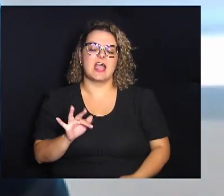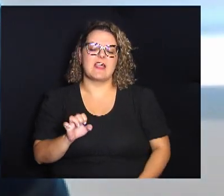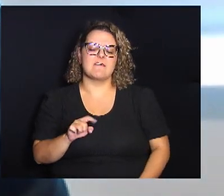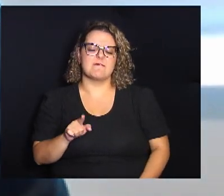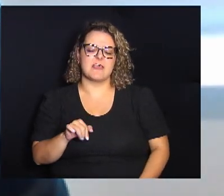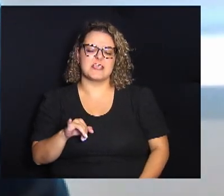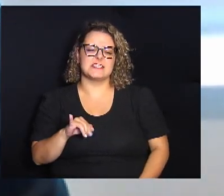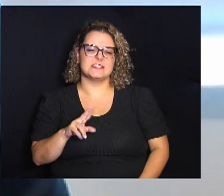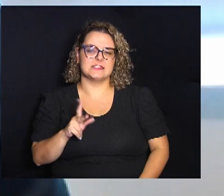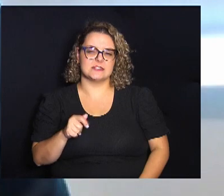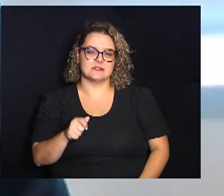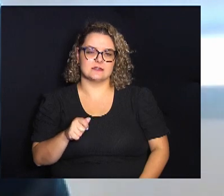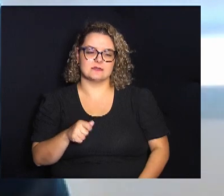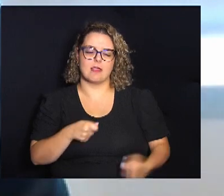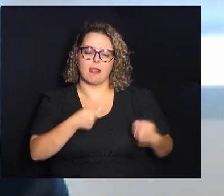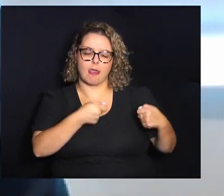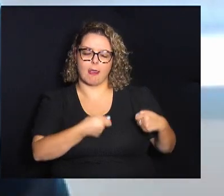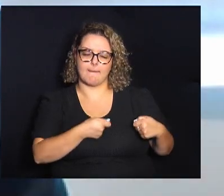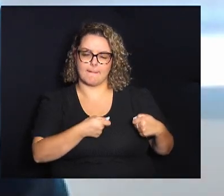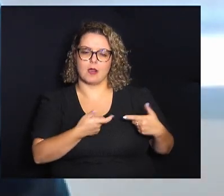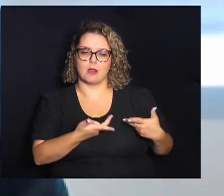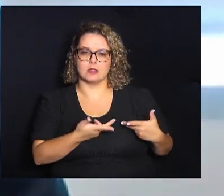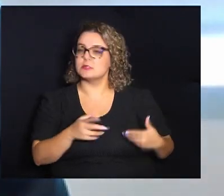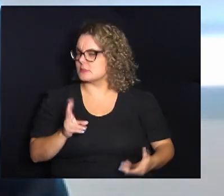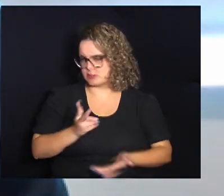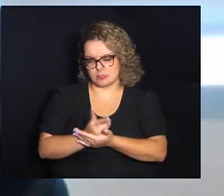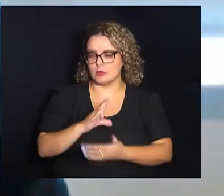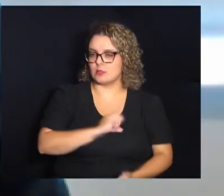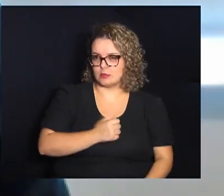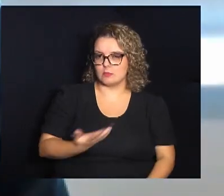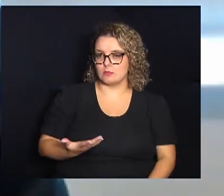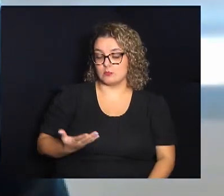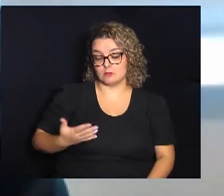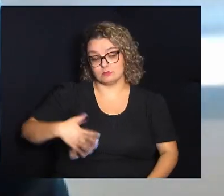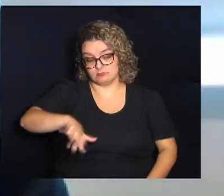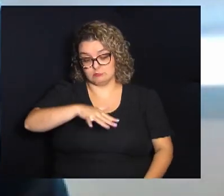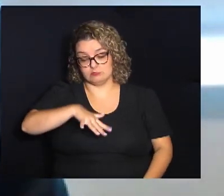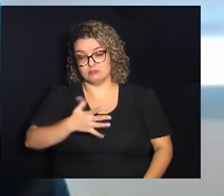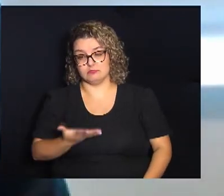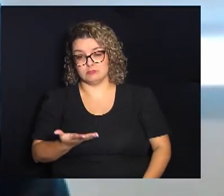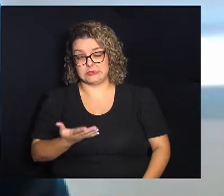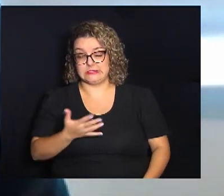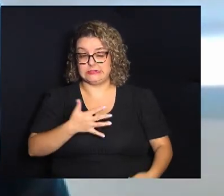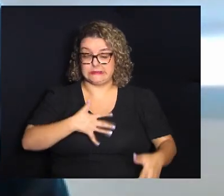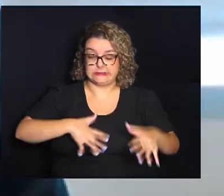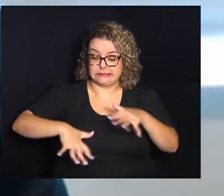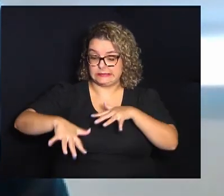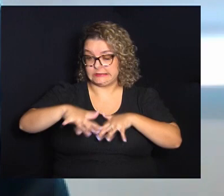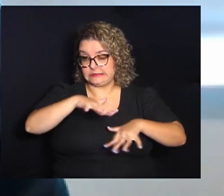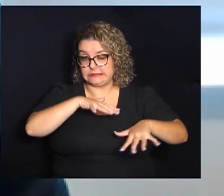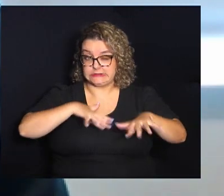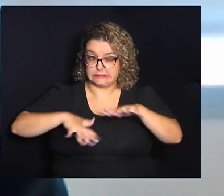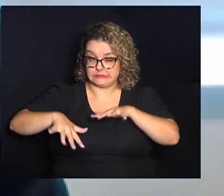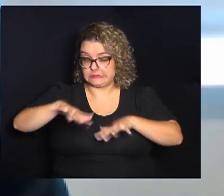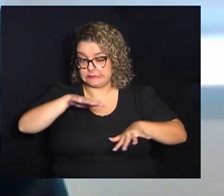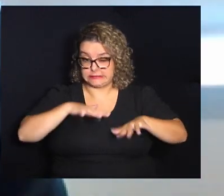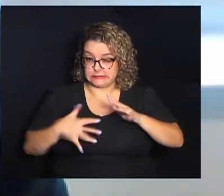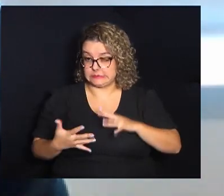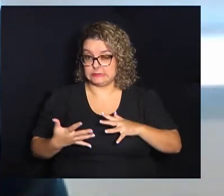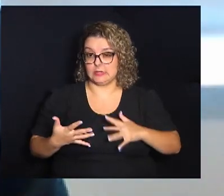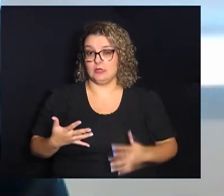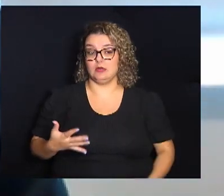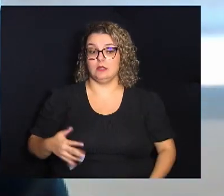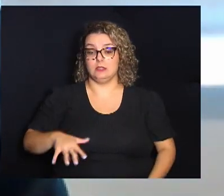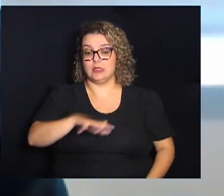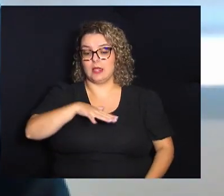que dentro de um mercado, de uma zona cinzenta de um mercado, já existia com esse volume. eu acho que